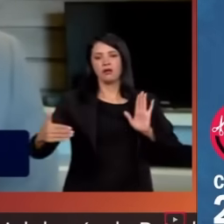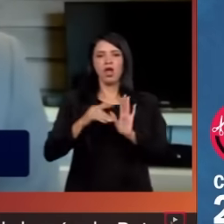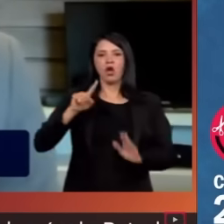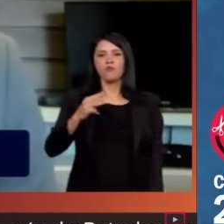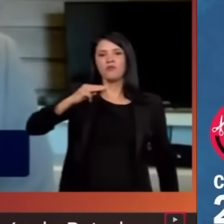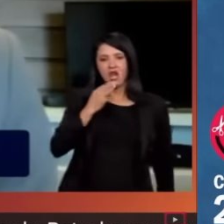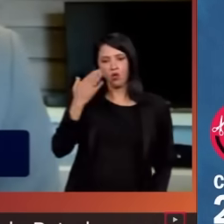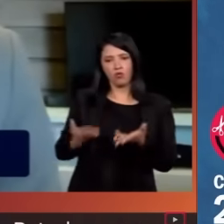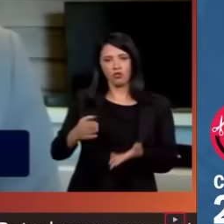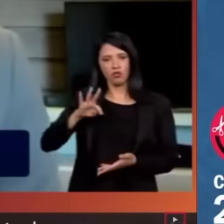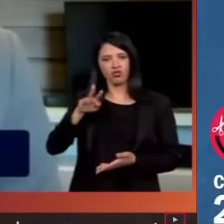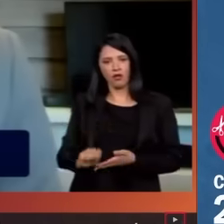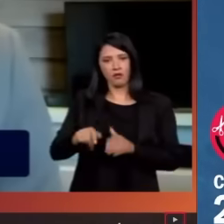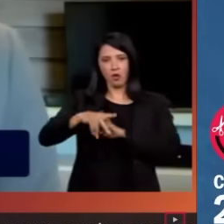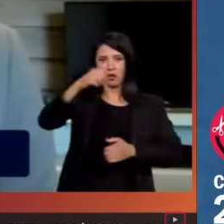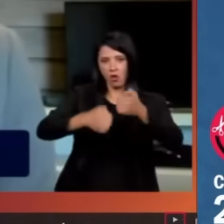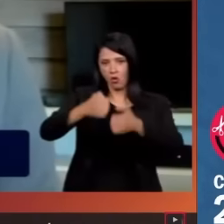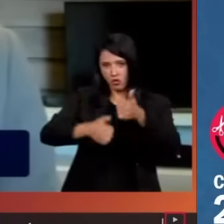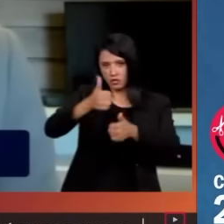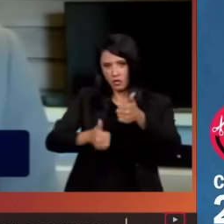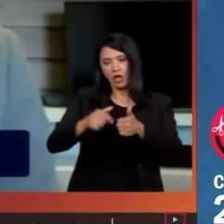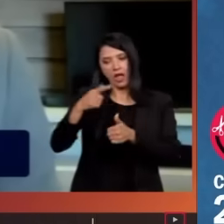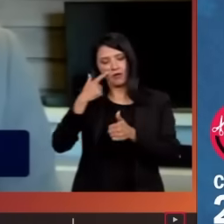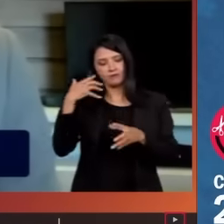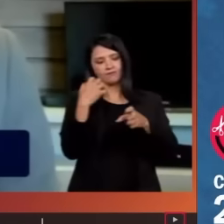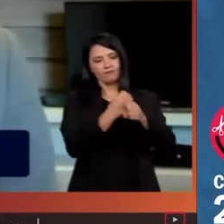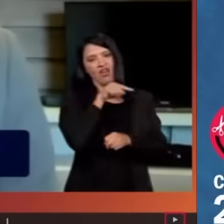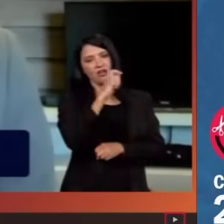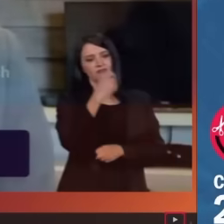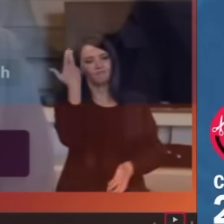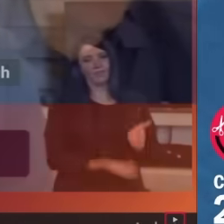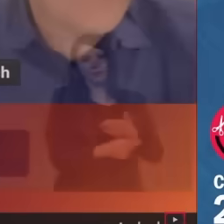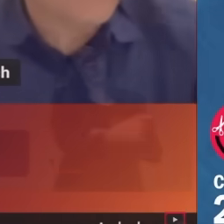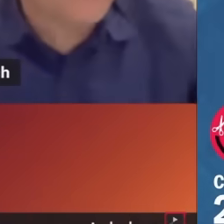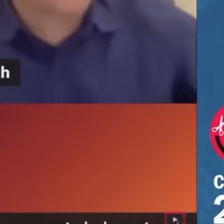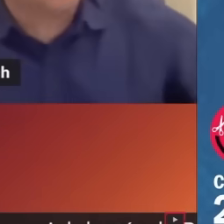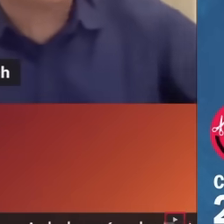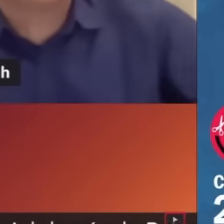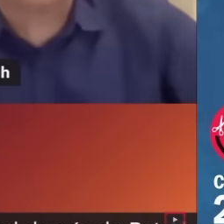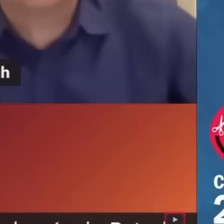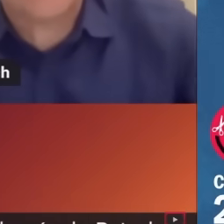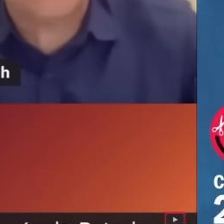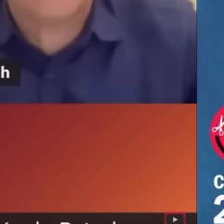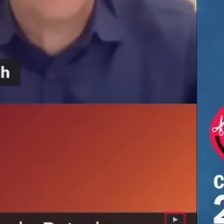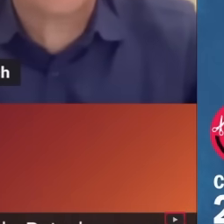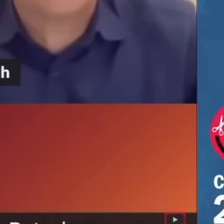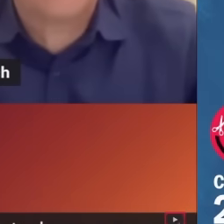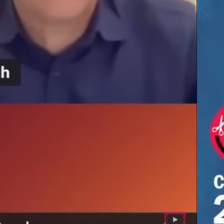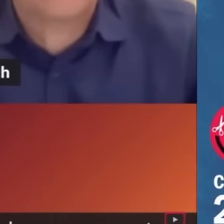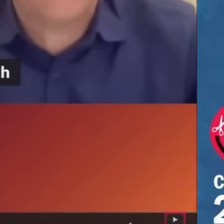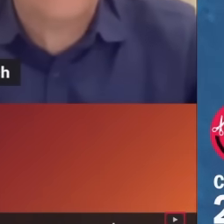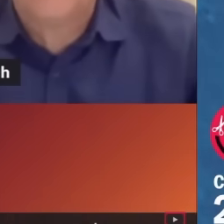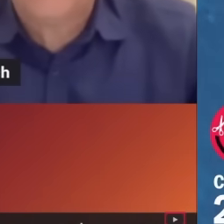toneladas de arroz é justamente o que se estima que foi perdido aqui no no o Rio Grande do Sul eu falei do moro o moro comentou porque o estado de São Paulo